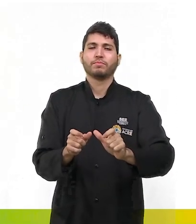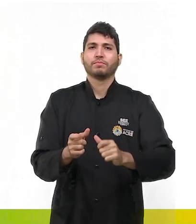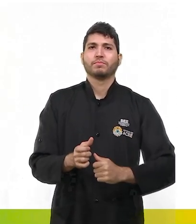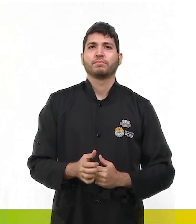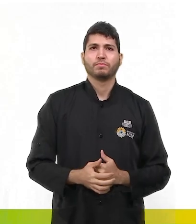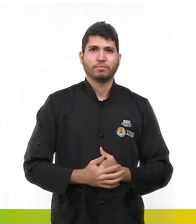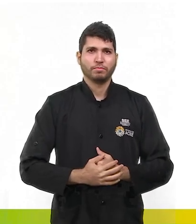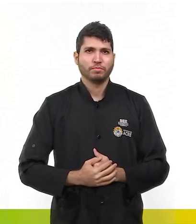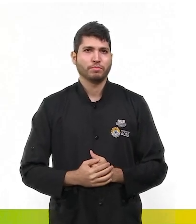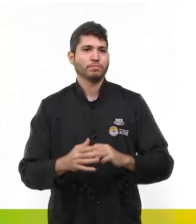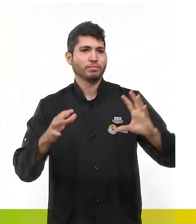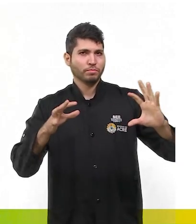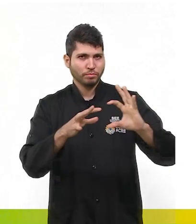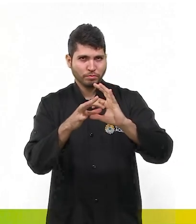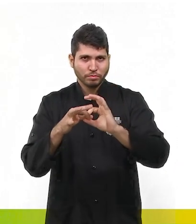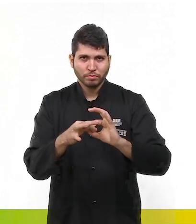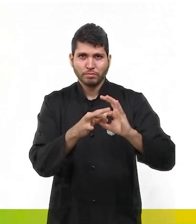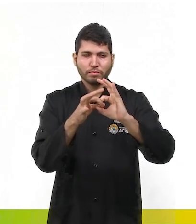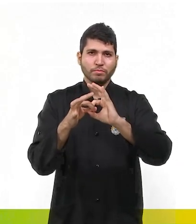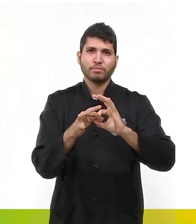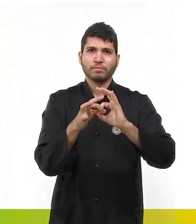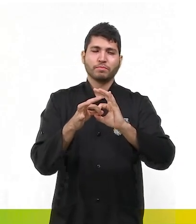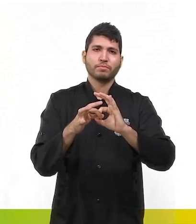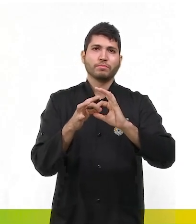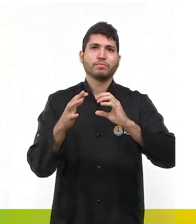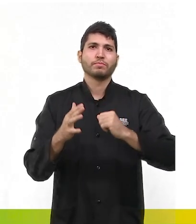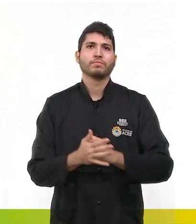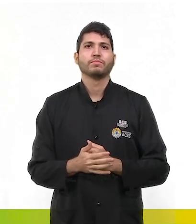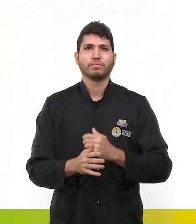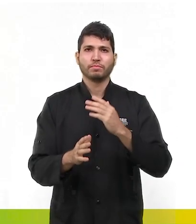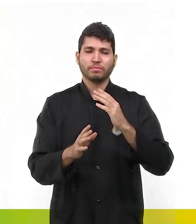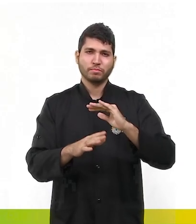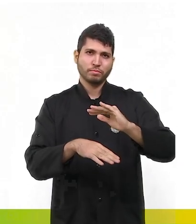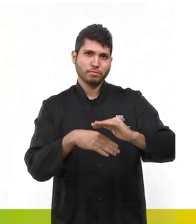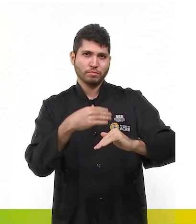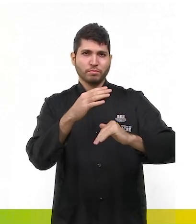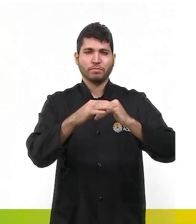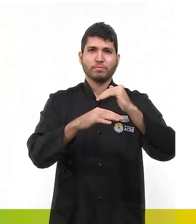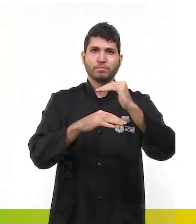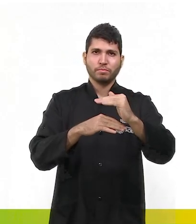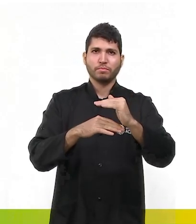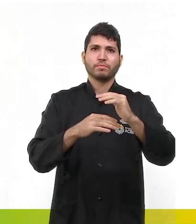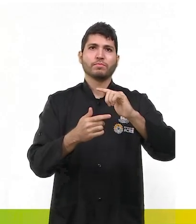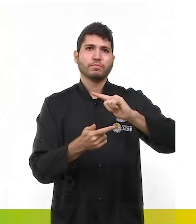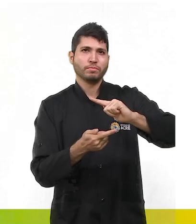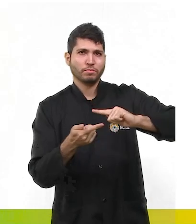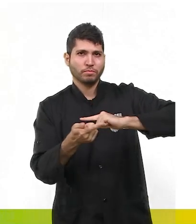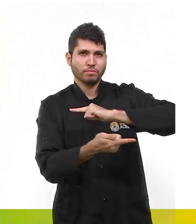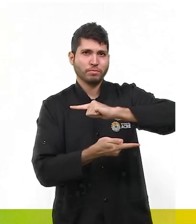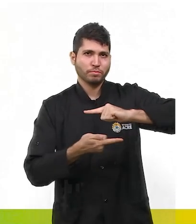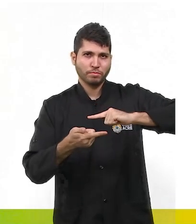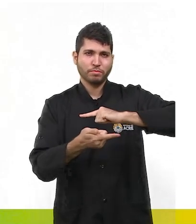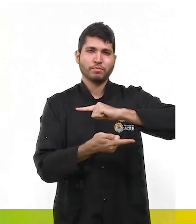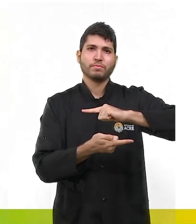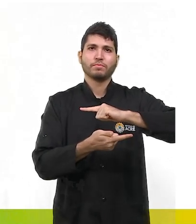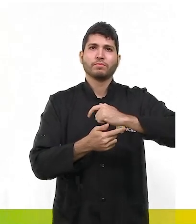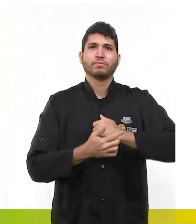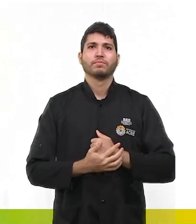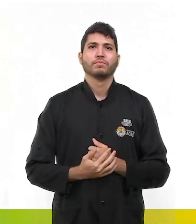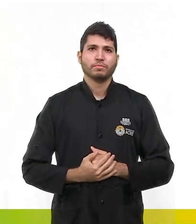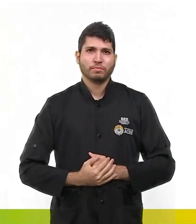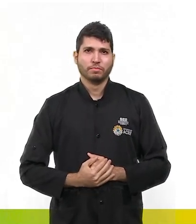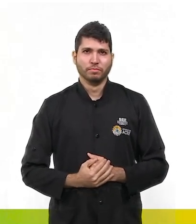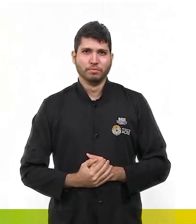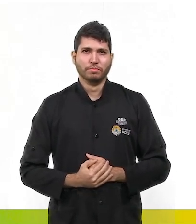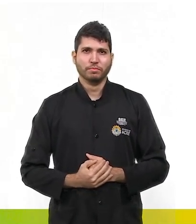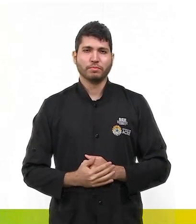essa interconexão, ela se dá por meio do processo chamado de globalização. Aí aqui eu trouxe